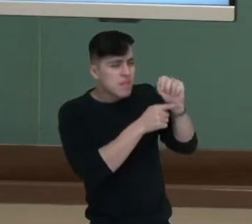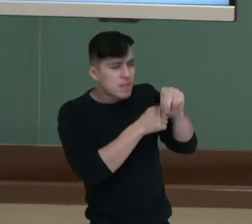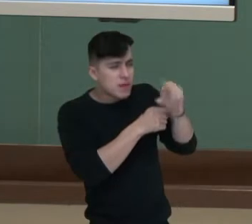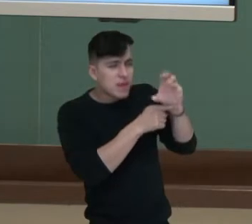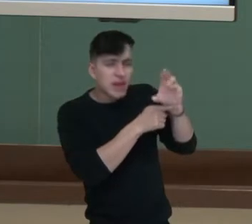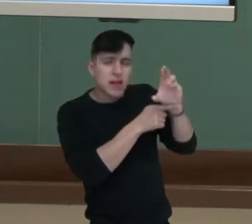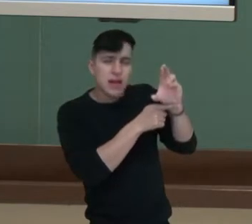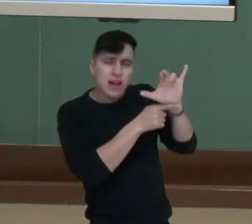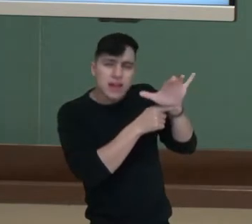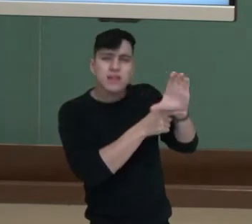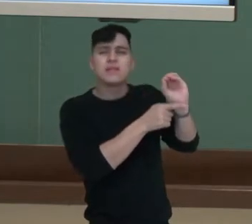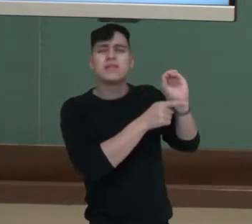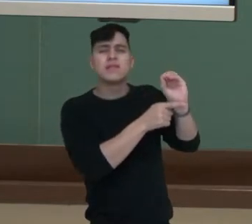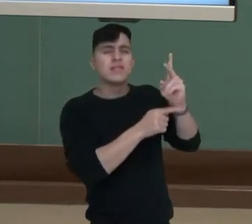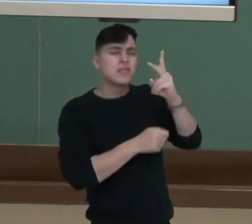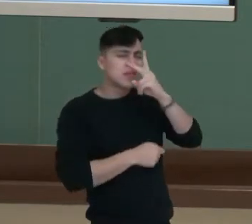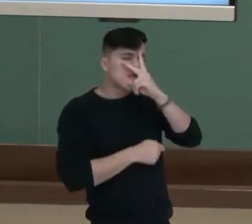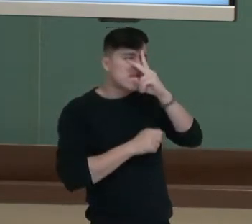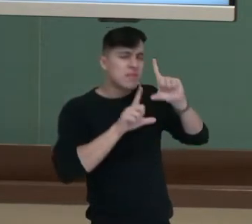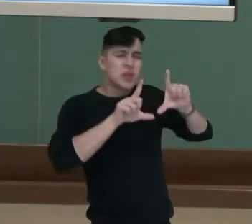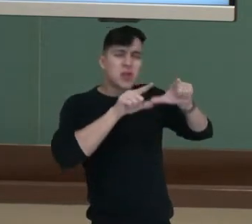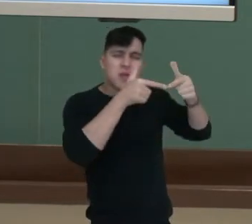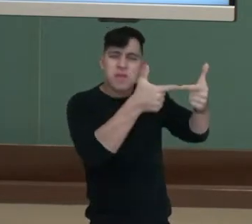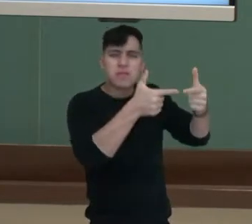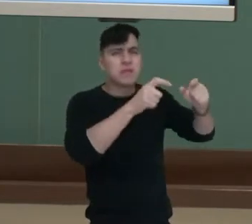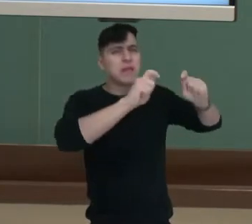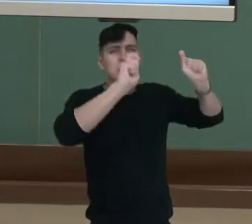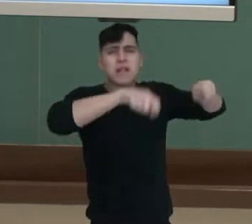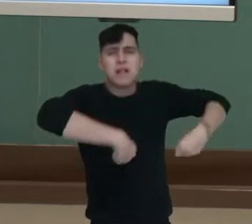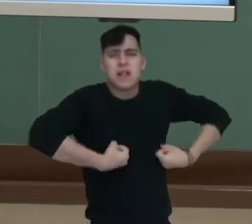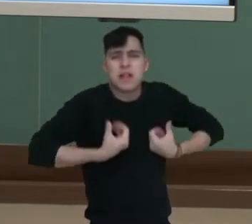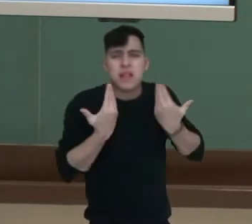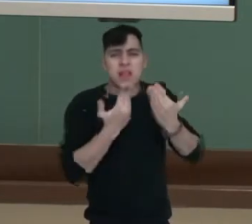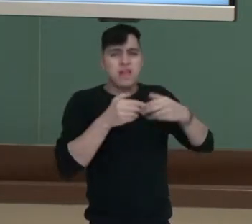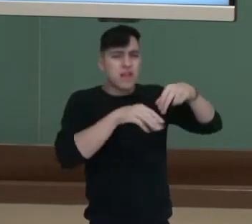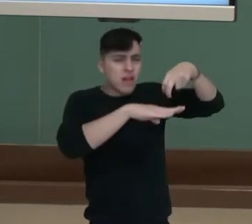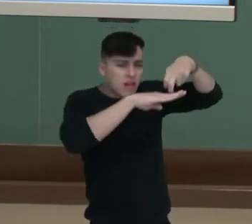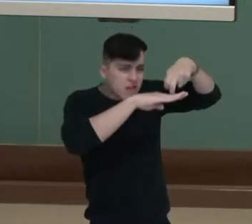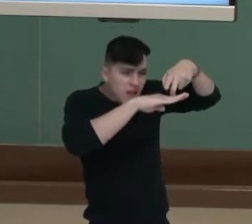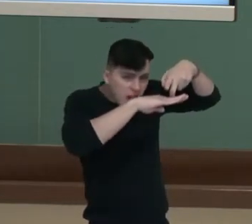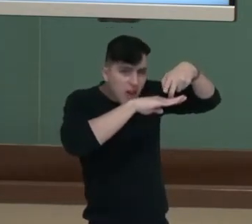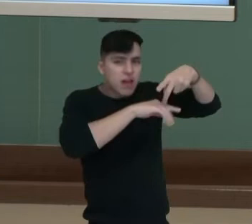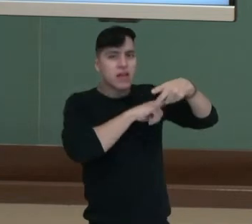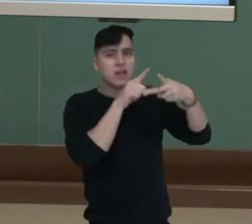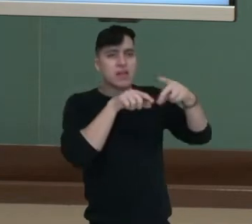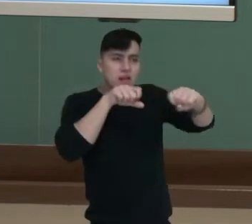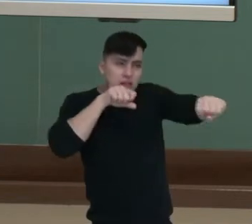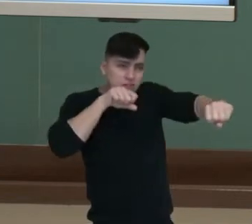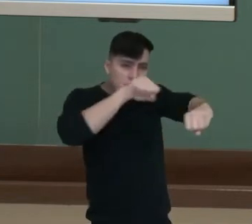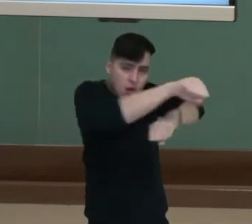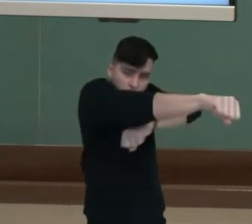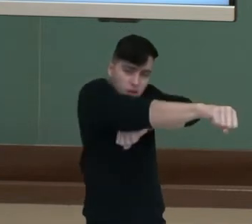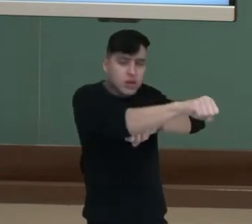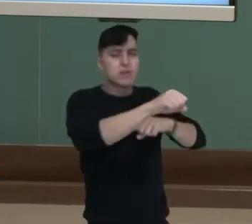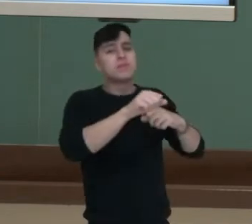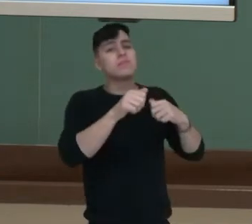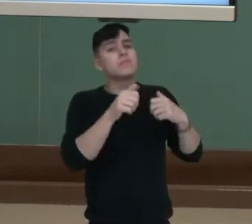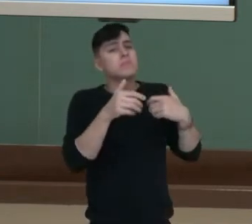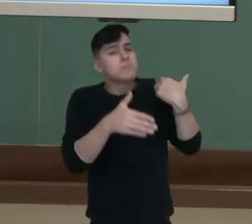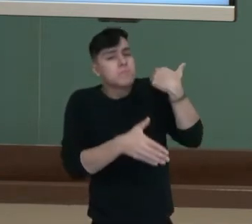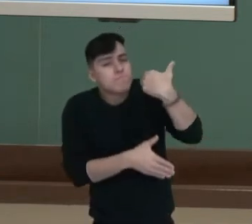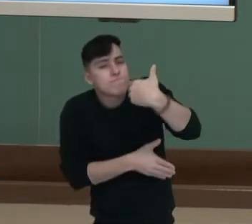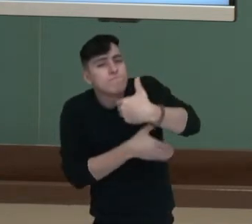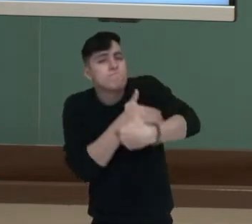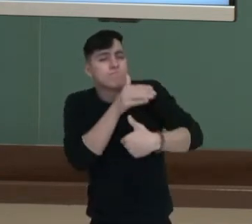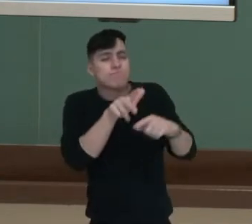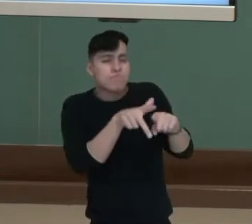tinha ela podia muita coisa, né? Podia fazer chute, podia soco. Então, com o tempo, eles foram